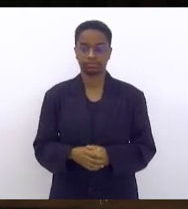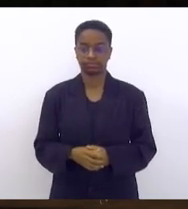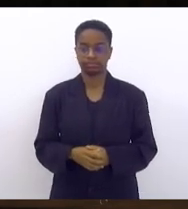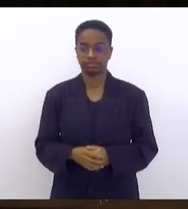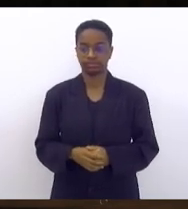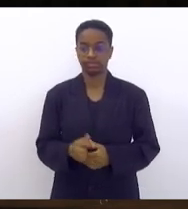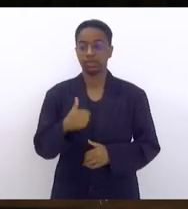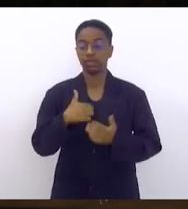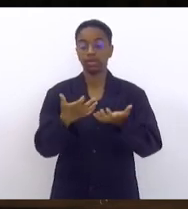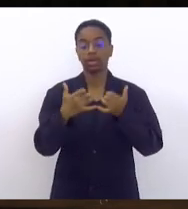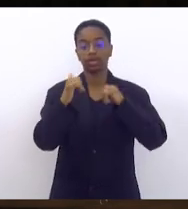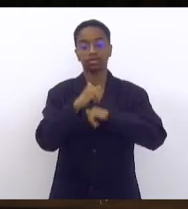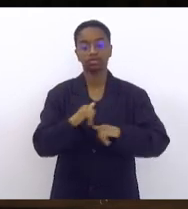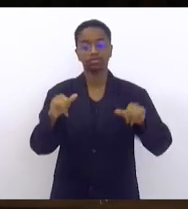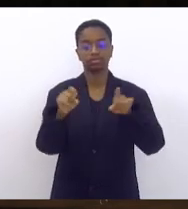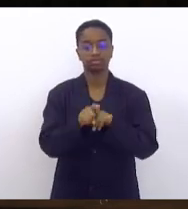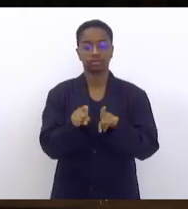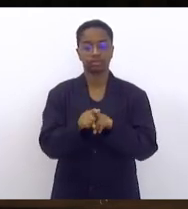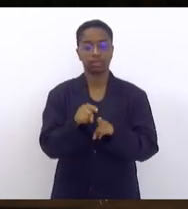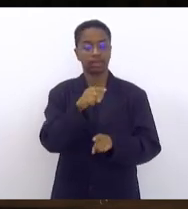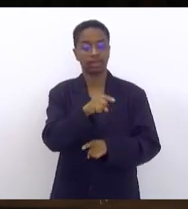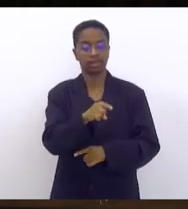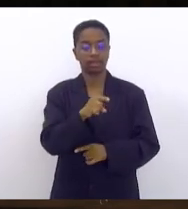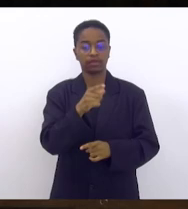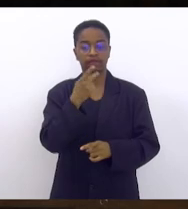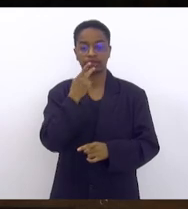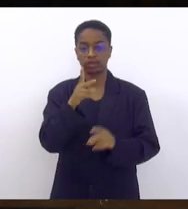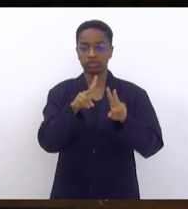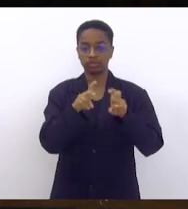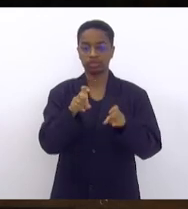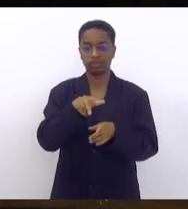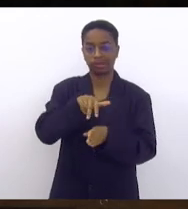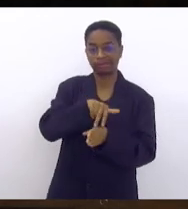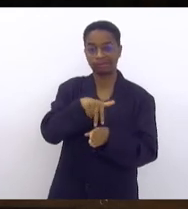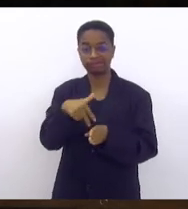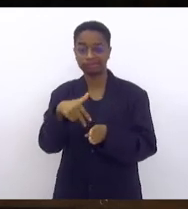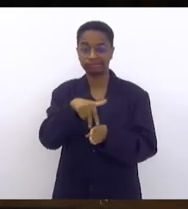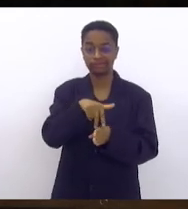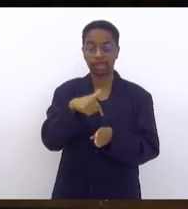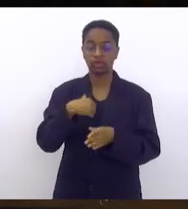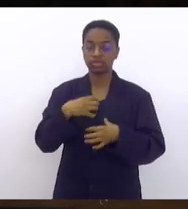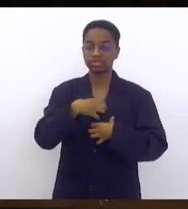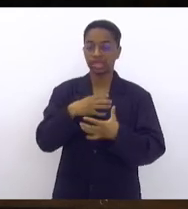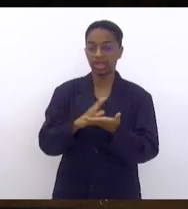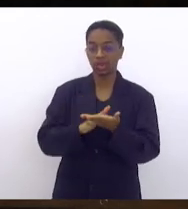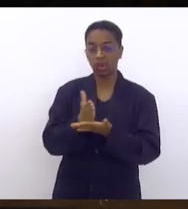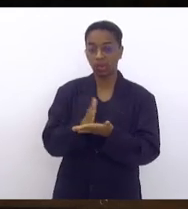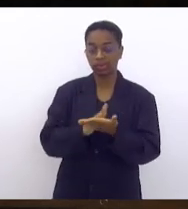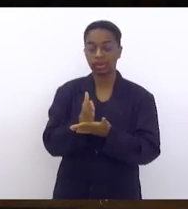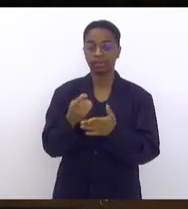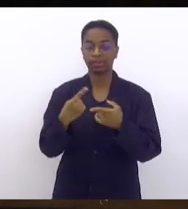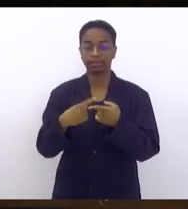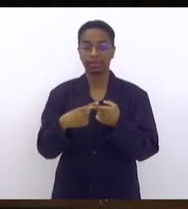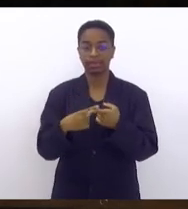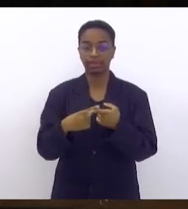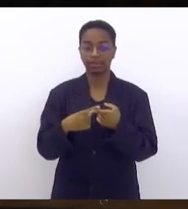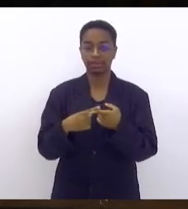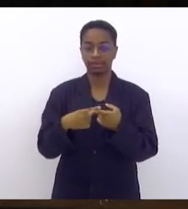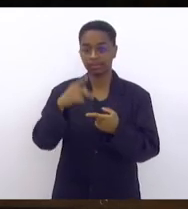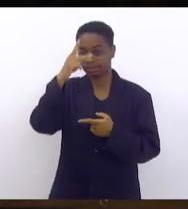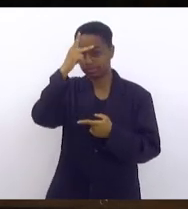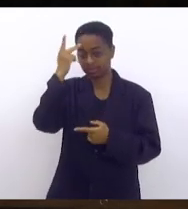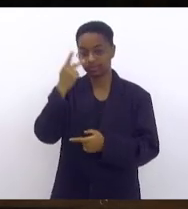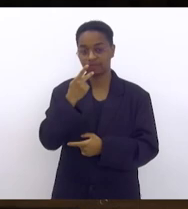queria falar também, ele colocou a questão do muro, né, eu fico muito incomodada quando me colocam, deputado, que eu